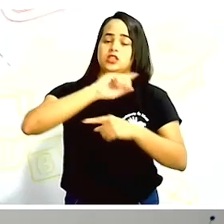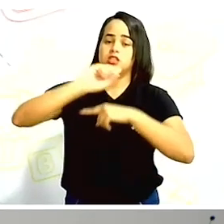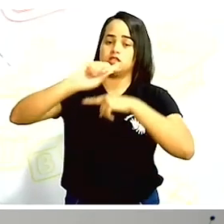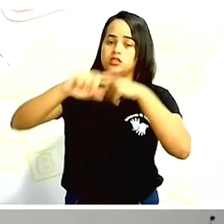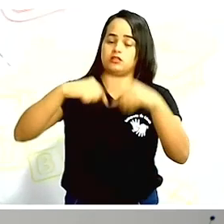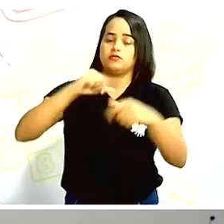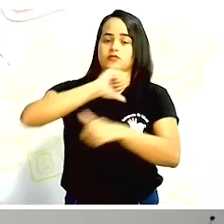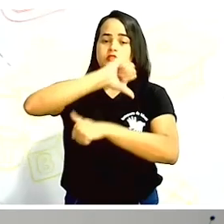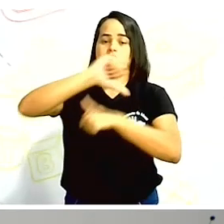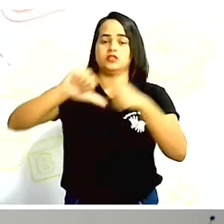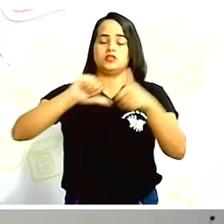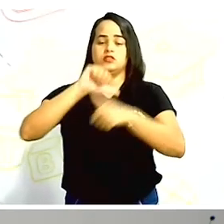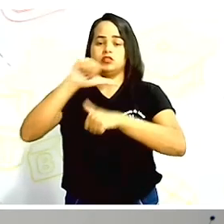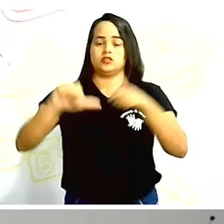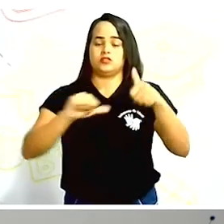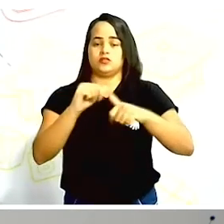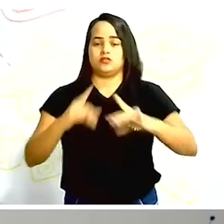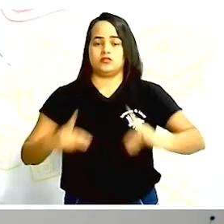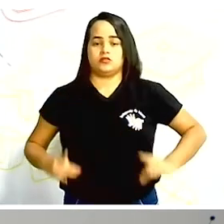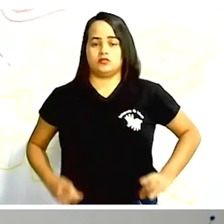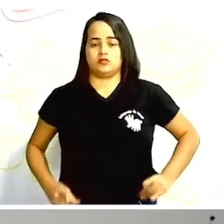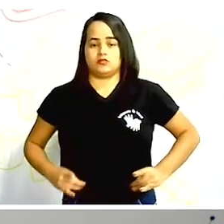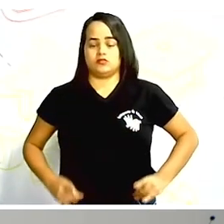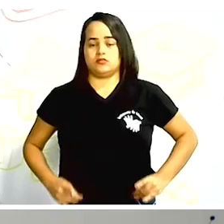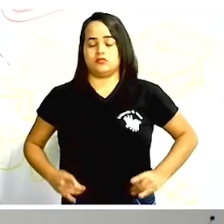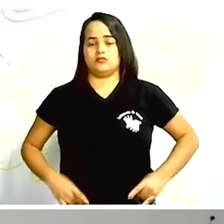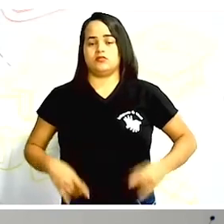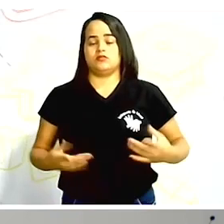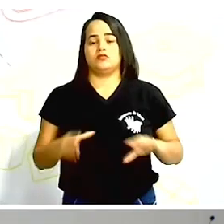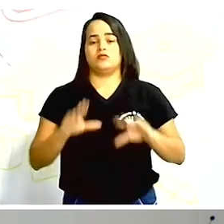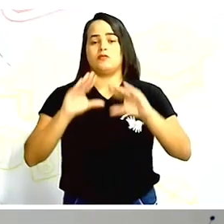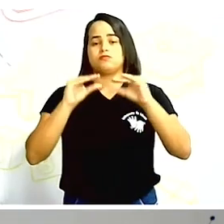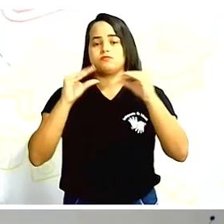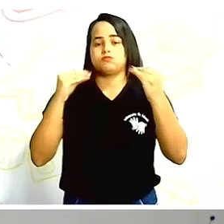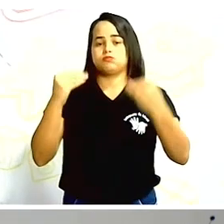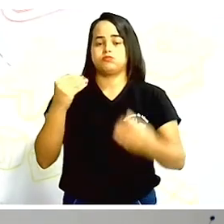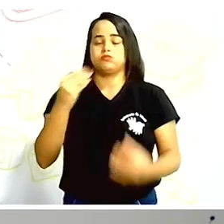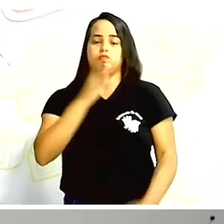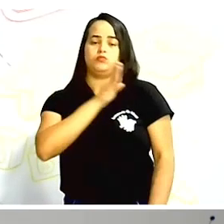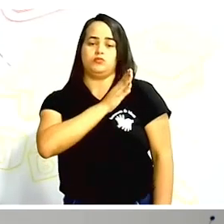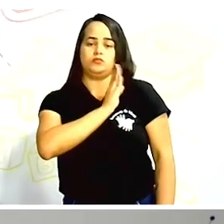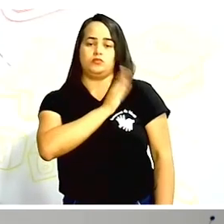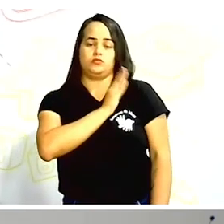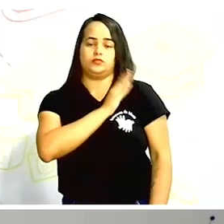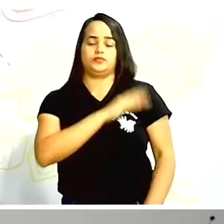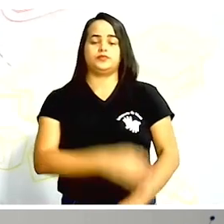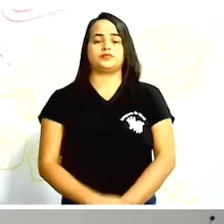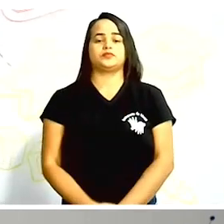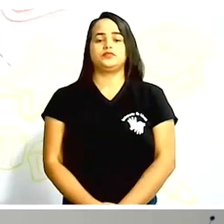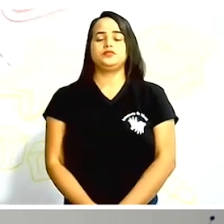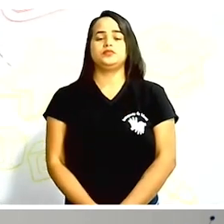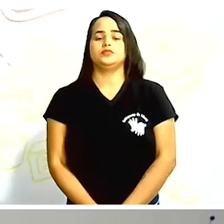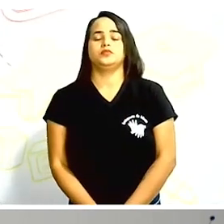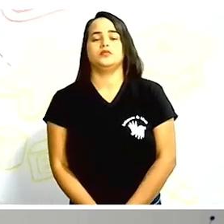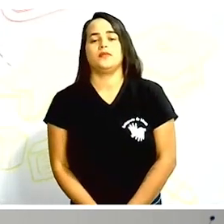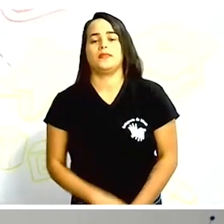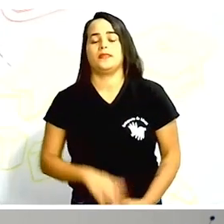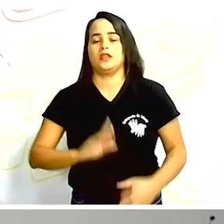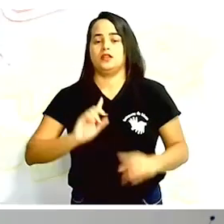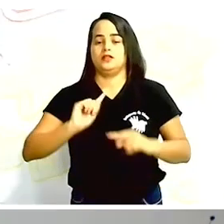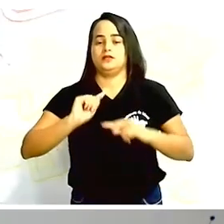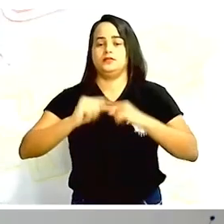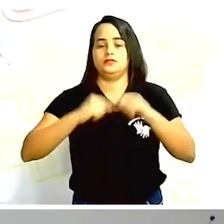O colesterol é aquela gordurinha que a gente tem ali muito visível no coração. Bem, pessoal, a produção